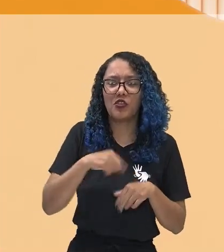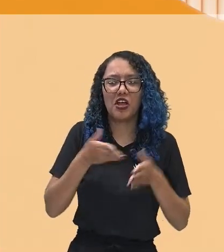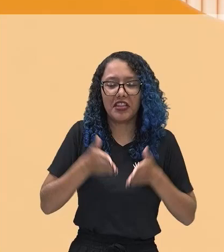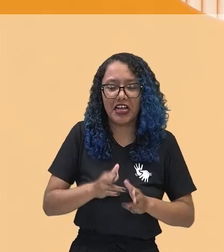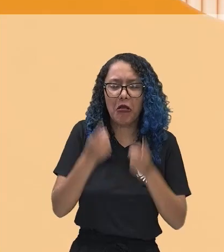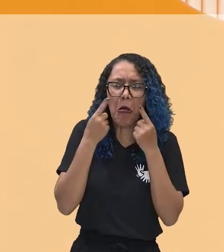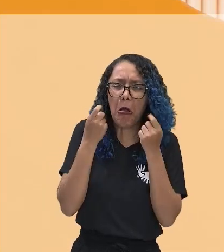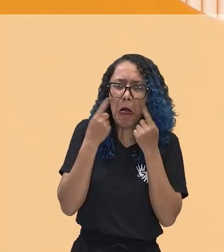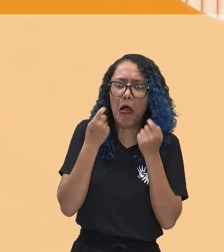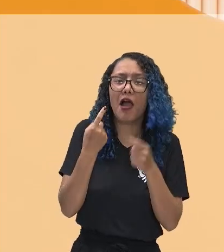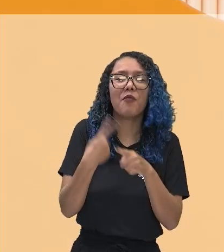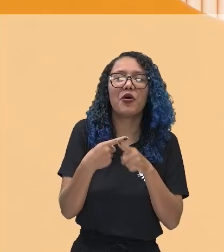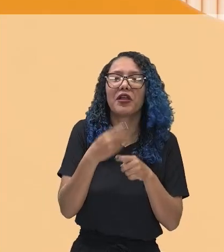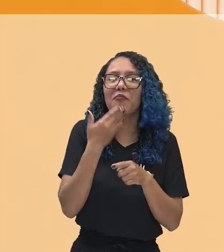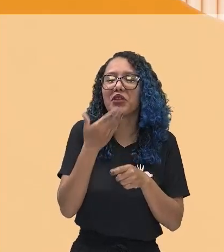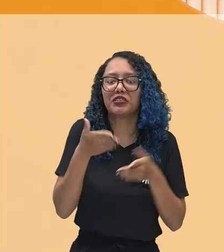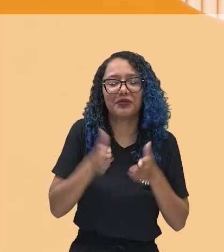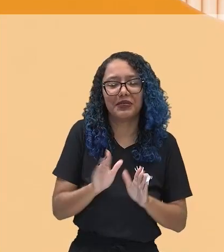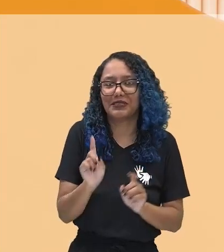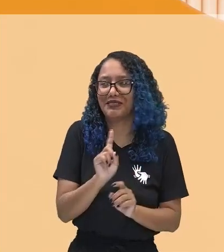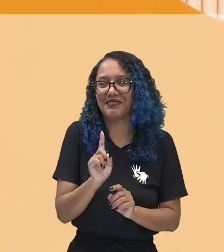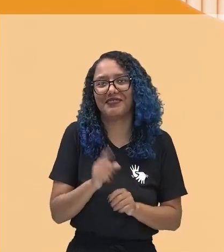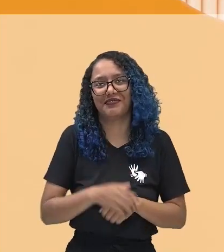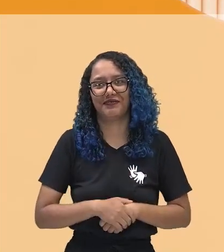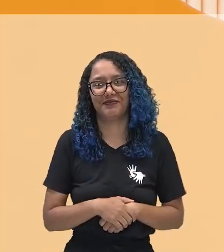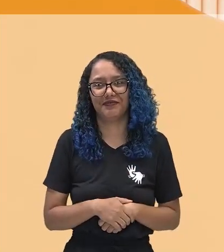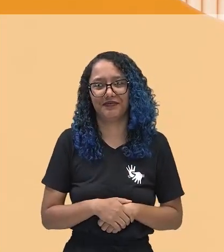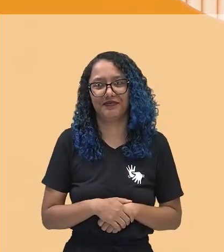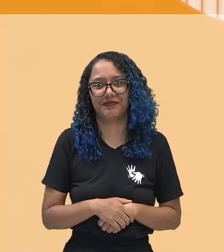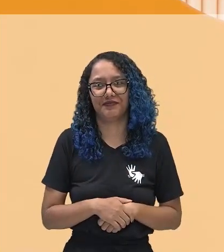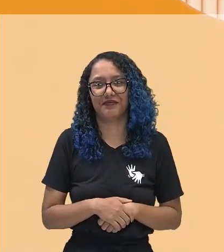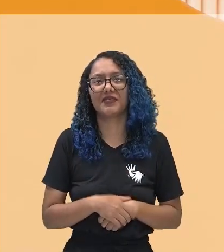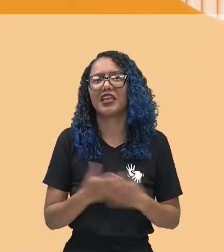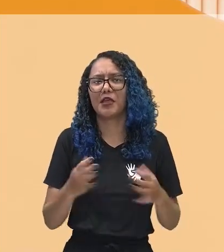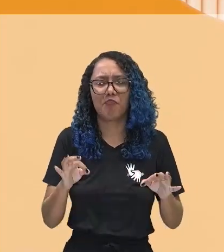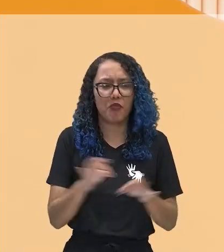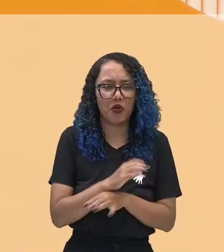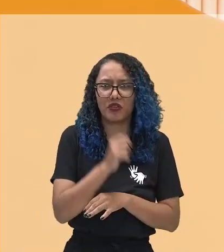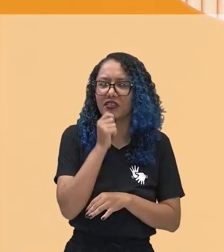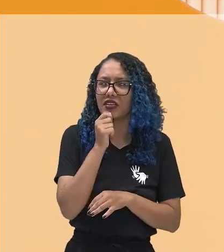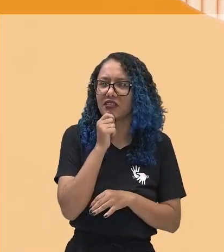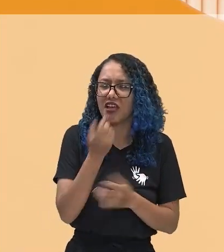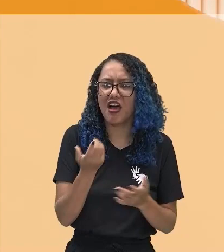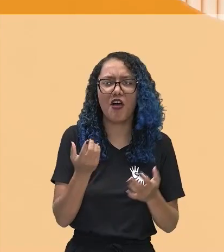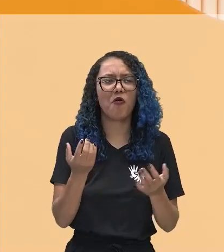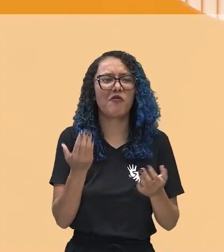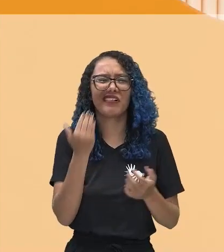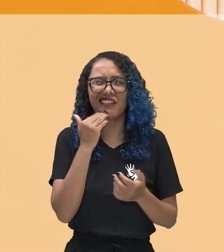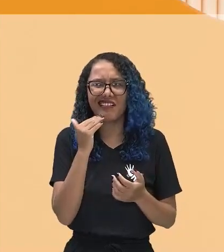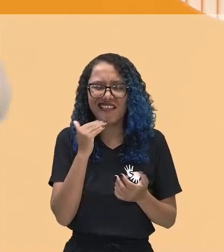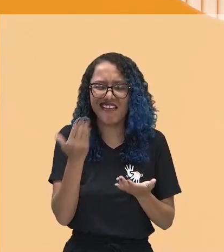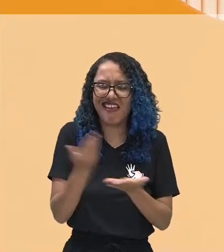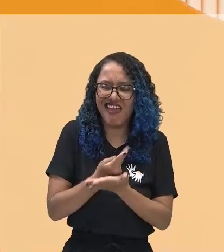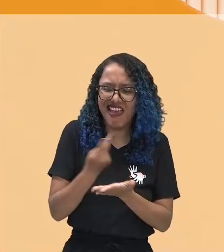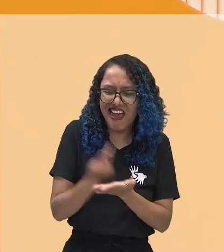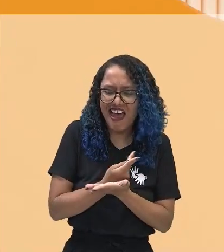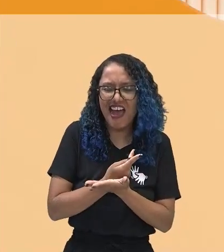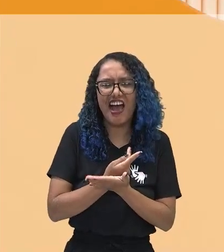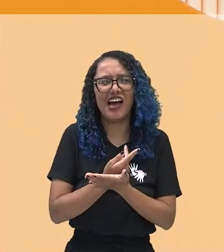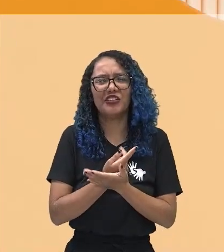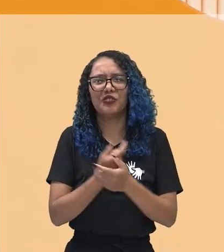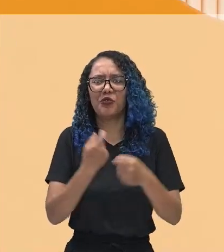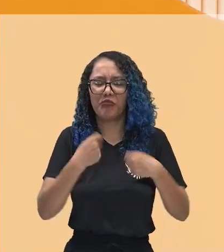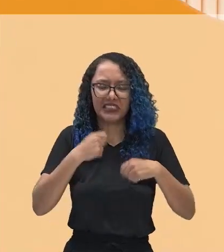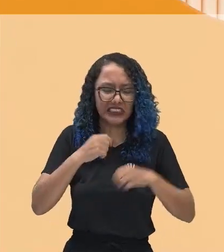nascer. E eu estou aí, inacabado, imperfeito, tendo que me construir neste